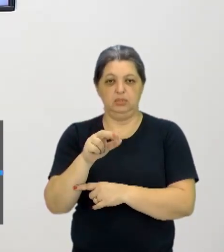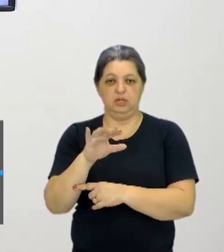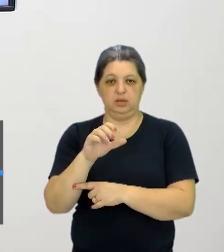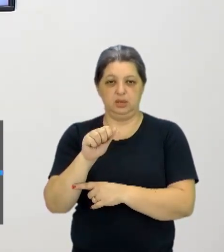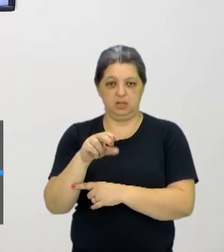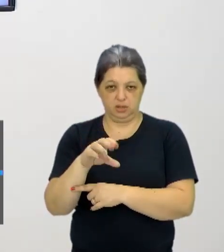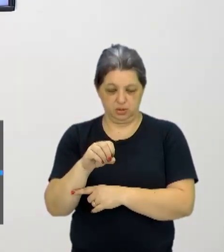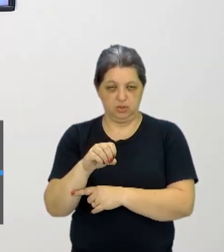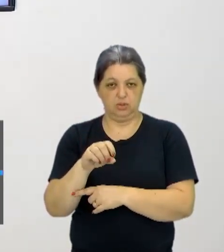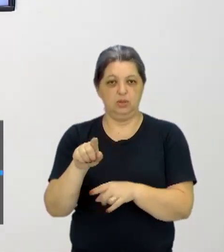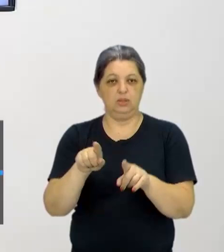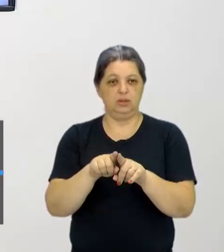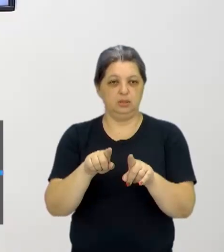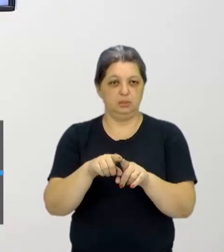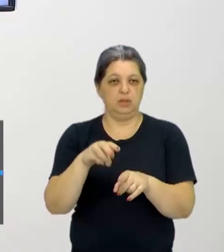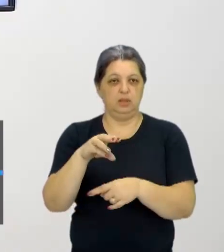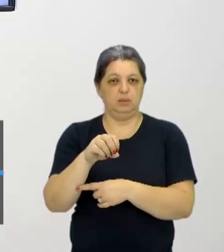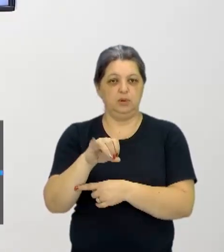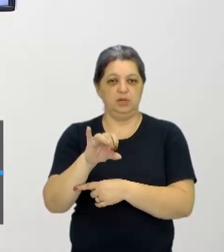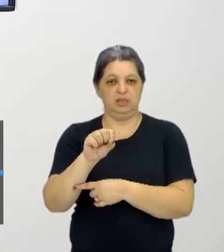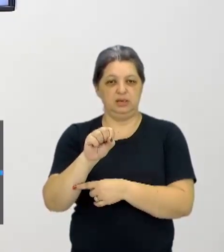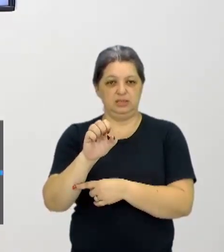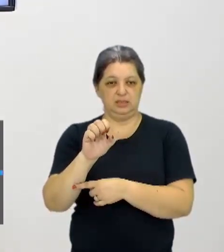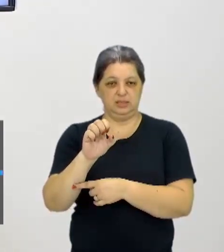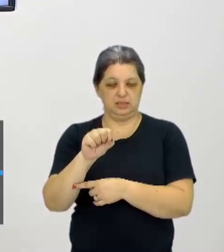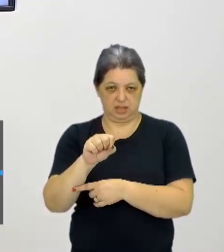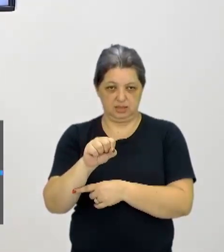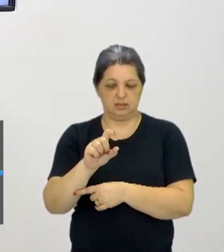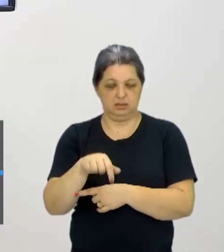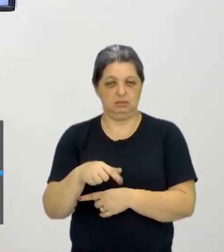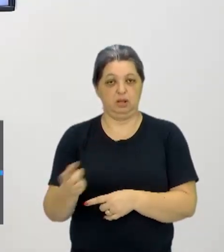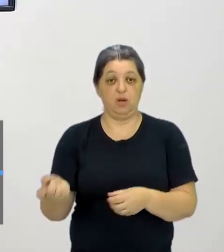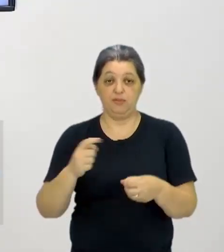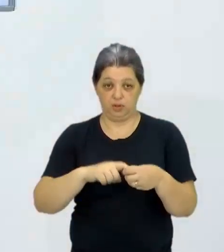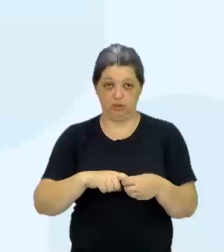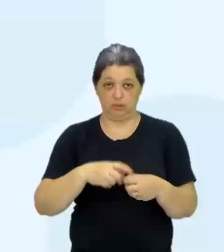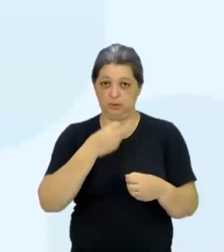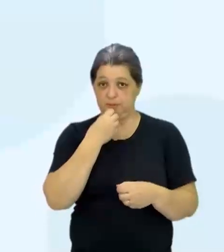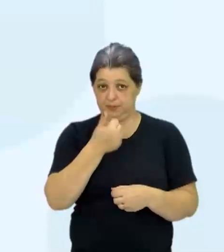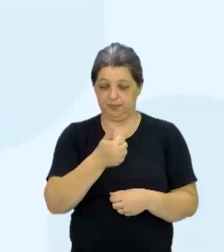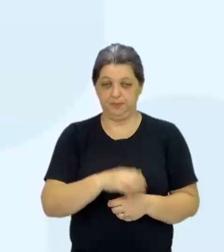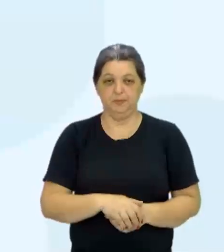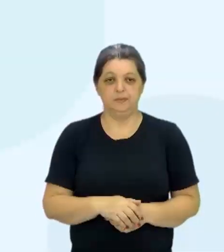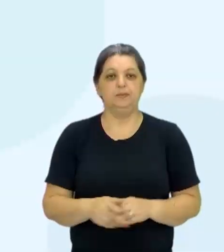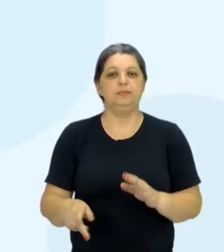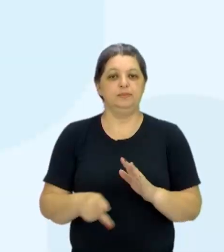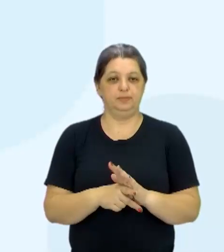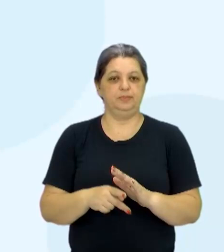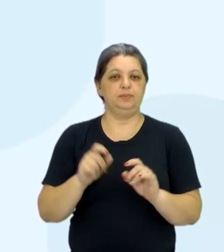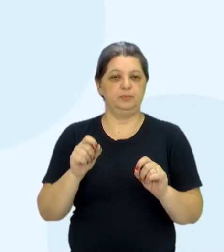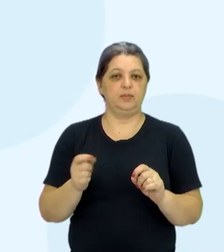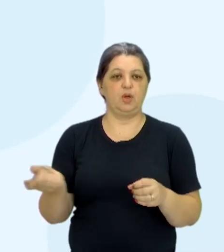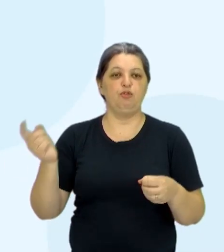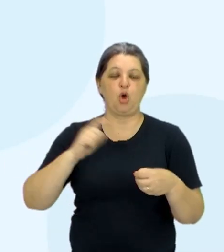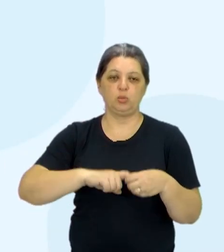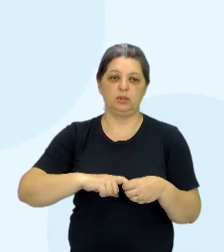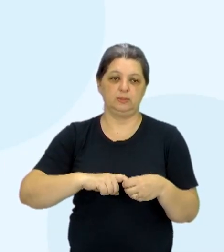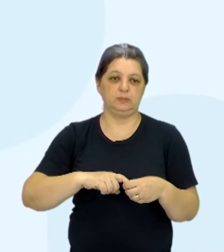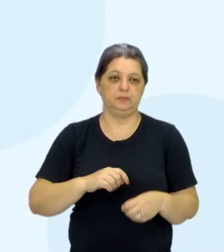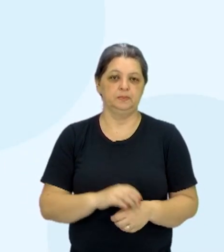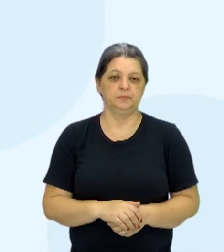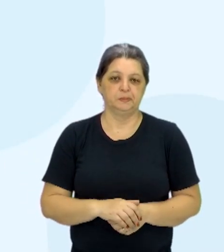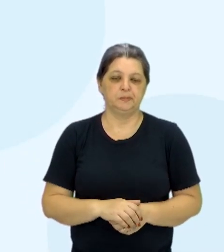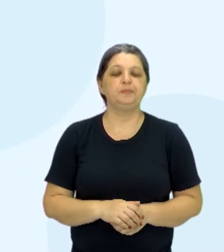Agora voltou? Aqui, vamos lá. Beleza, voltamos aqui, ó. Multiplicando em cruz também daria, deixa eu voltar aqui, daria para